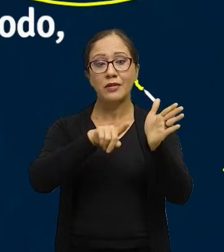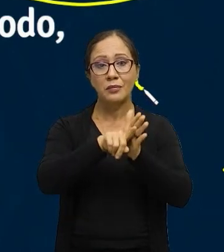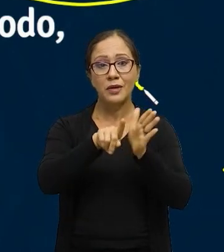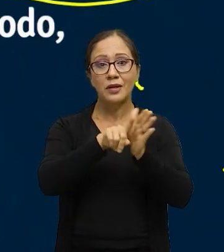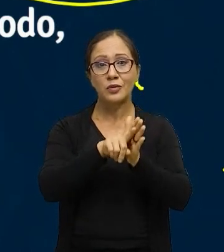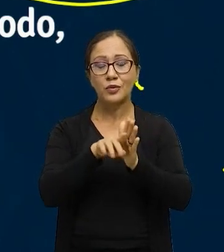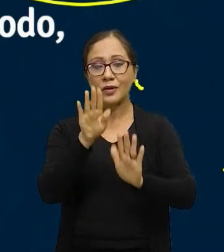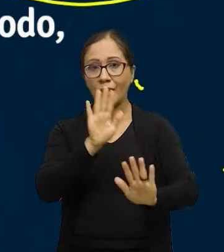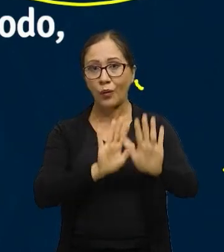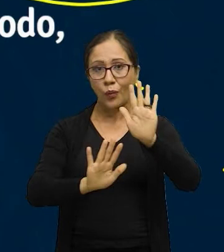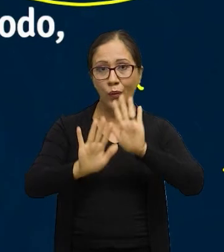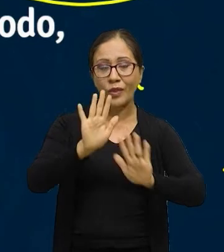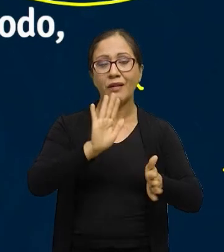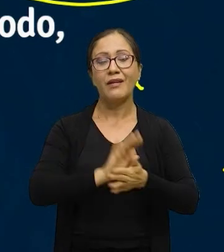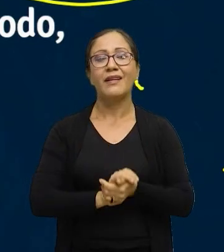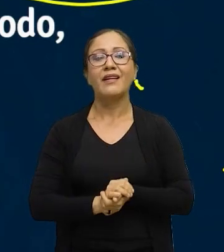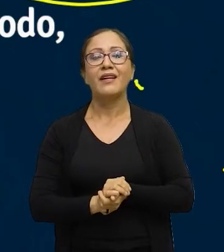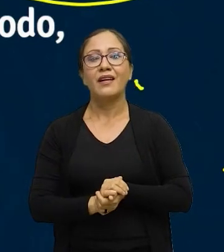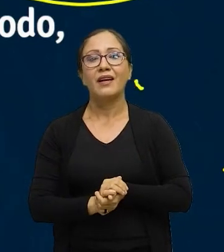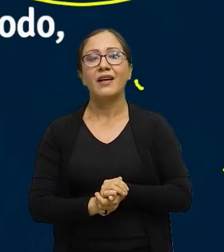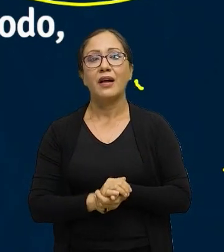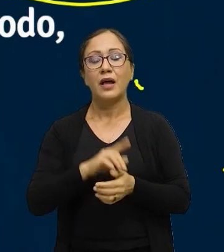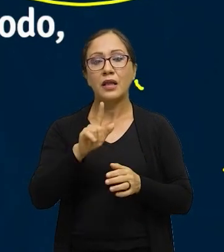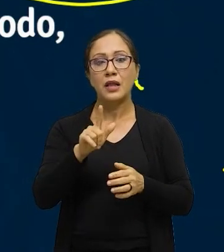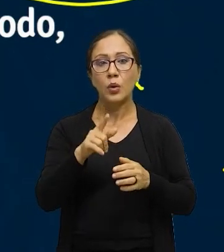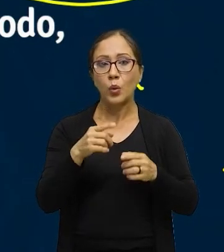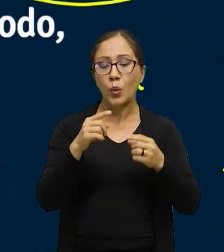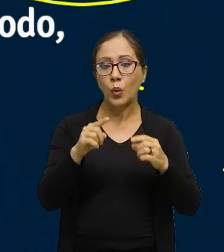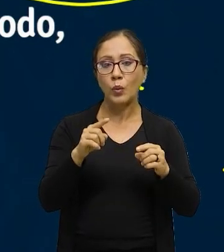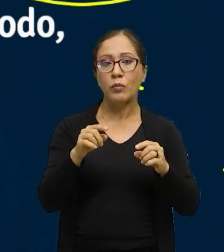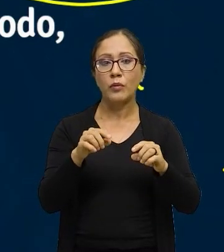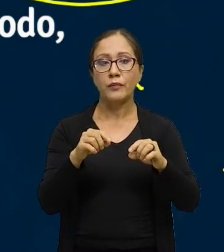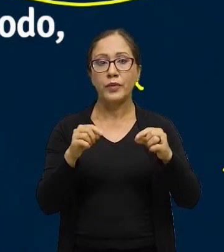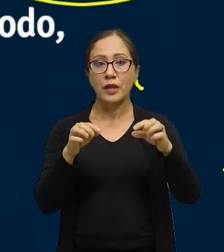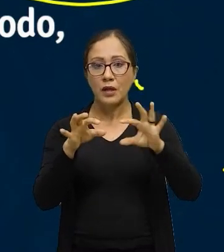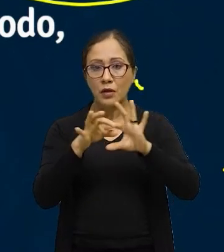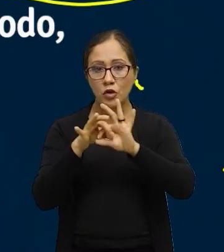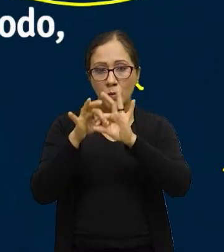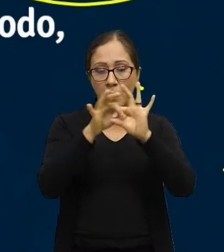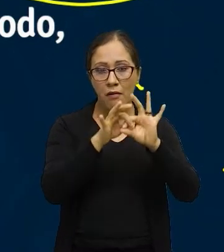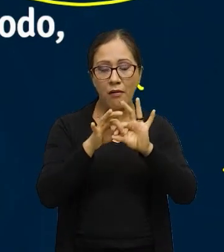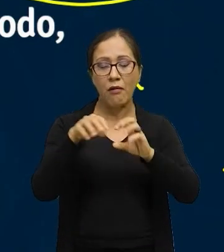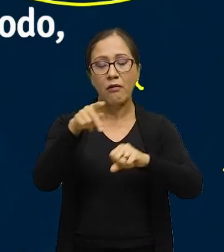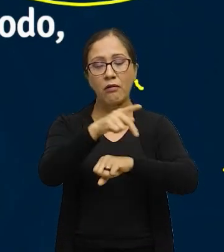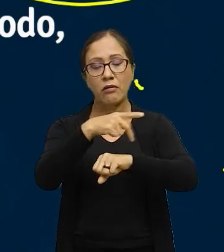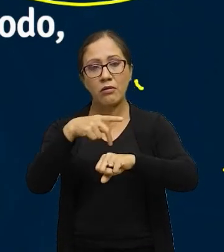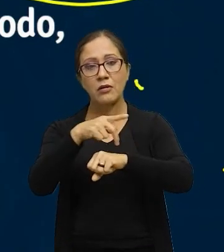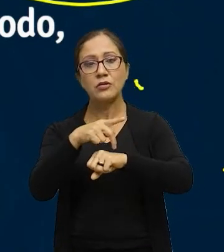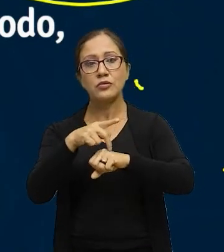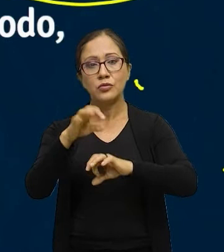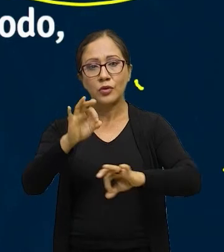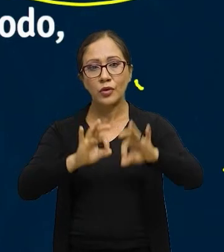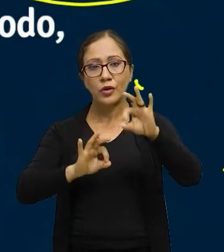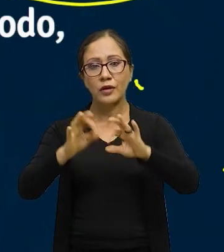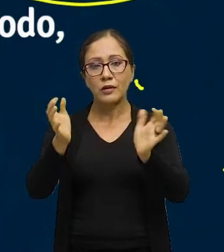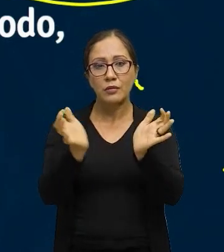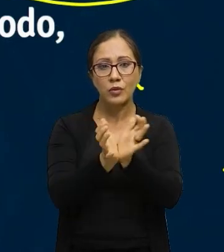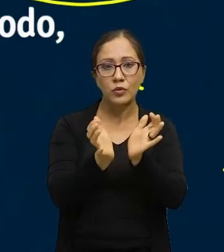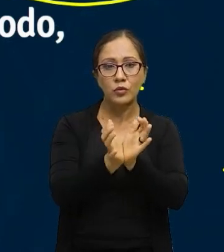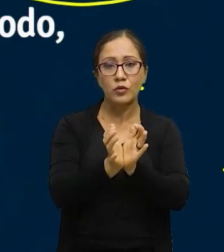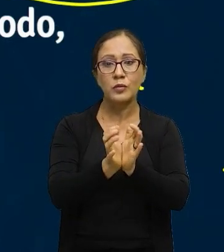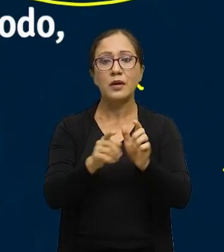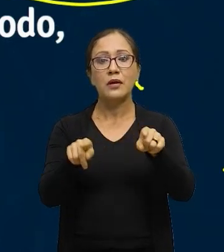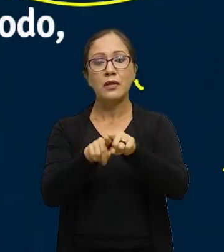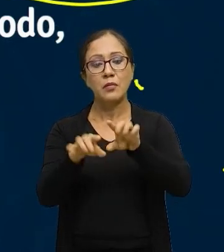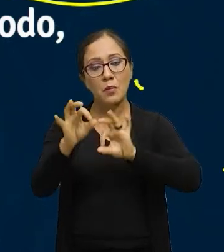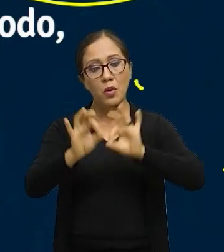aí. Então, definidas pelos países membros da Organização das Nações Unidas e por organizações internacionais,